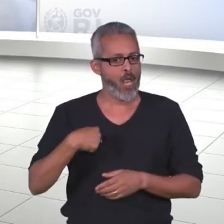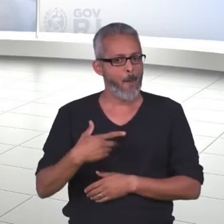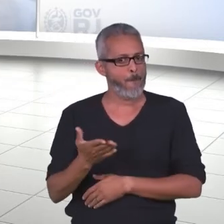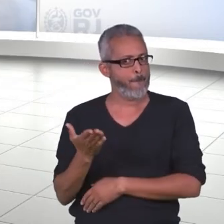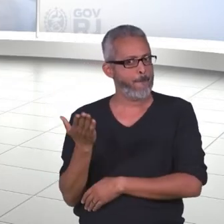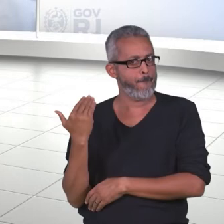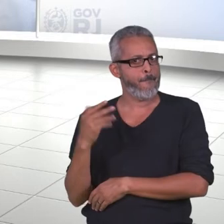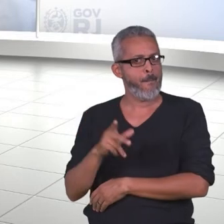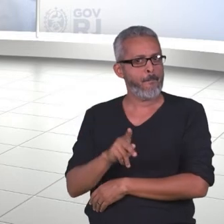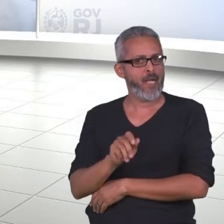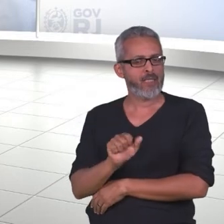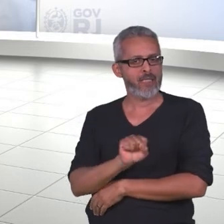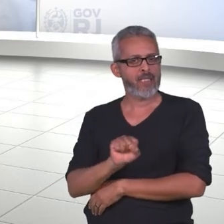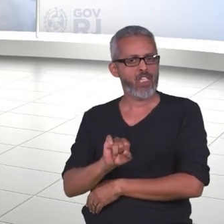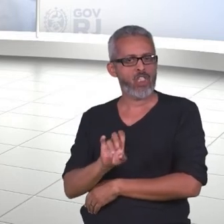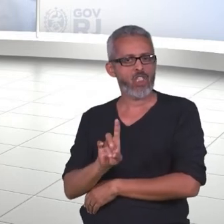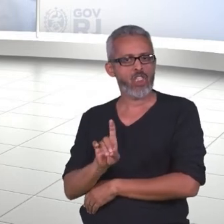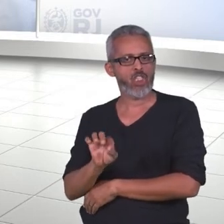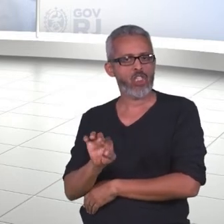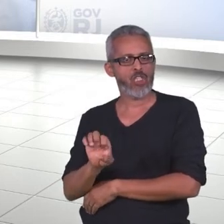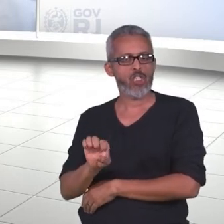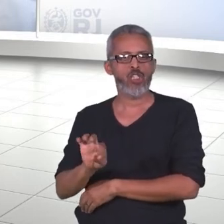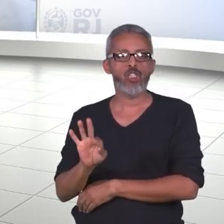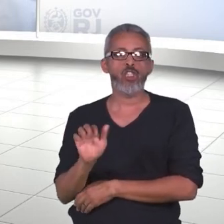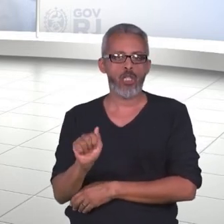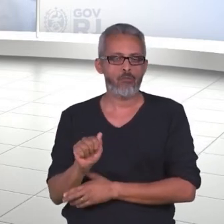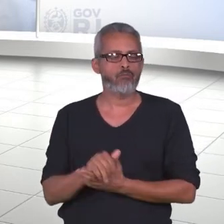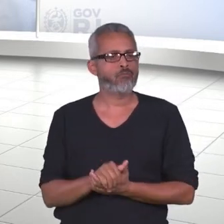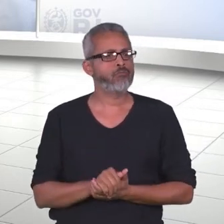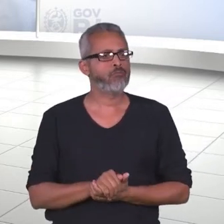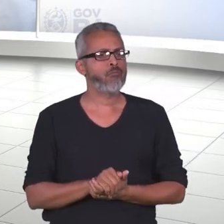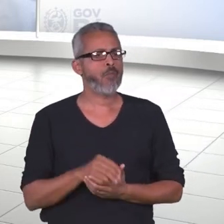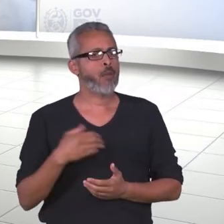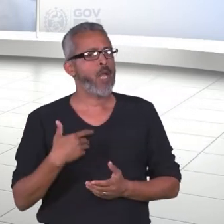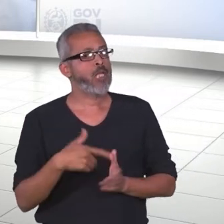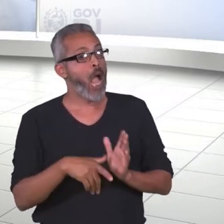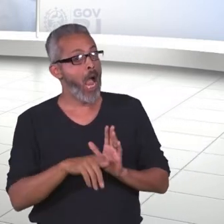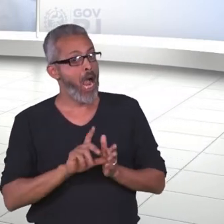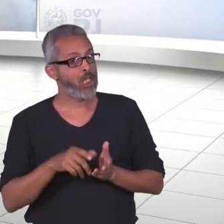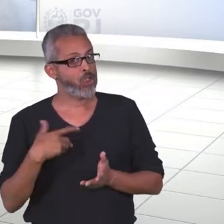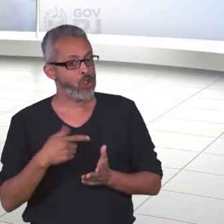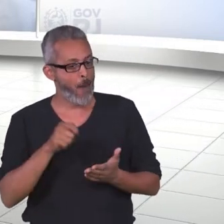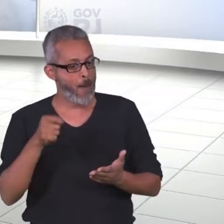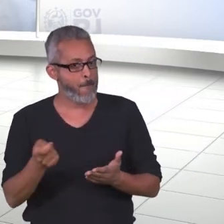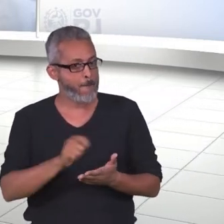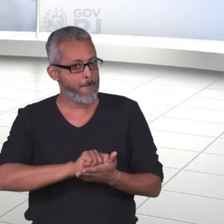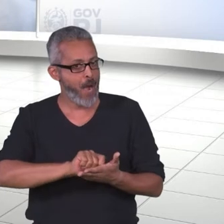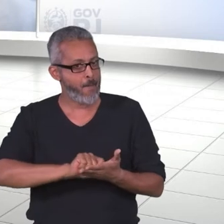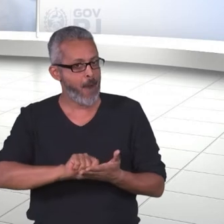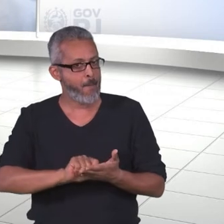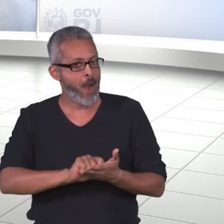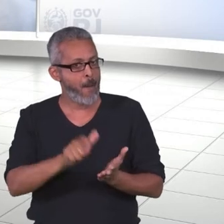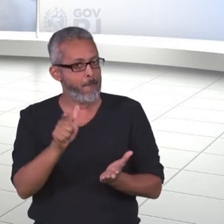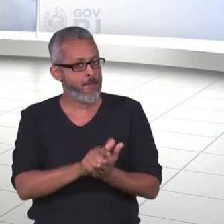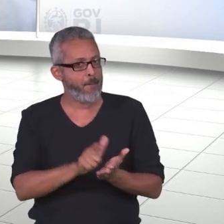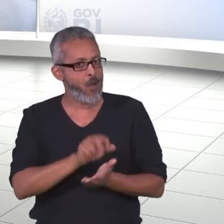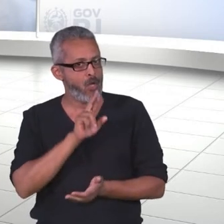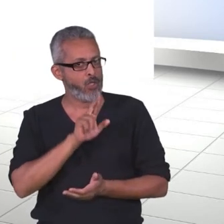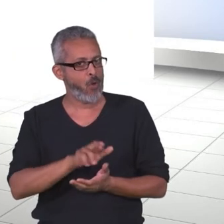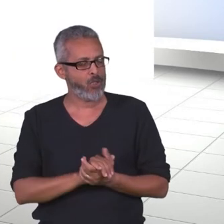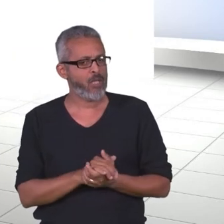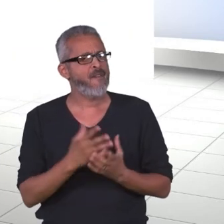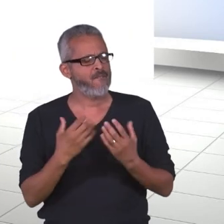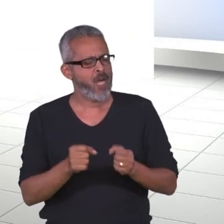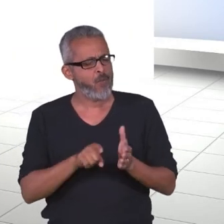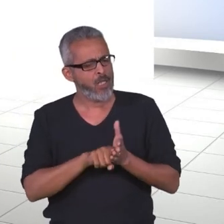estamos prontos para identificar qual das opções melhor caracteriza a postura atribuída ao público leitor. Vamos